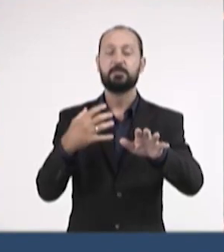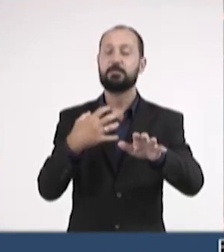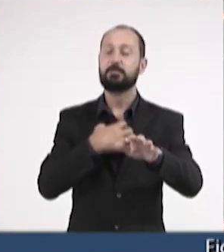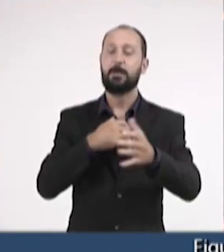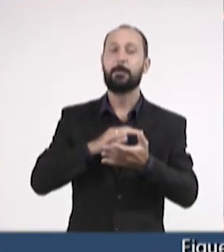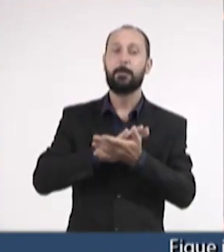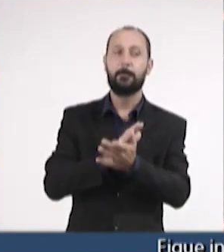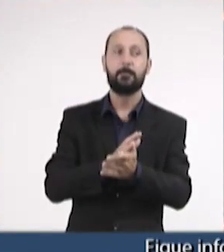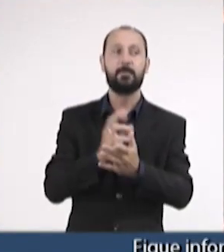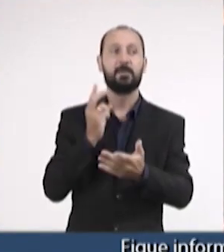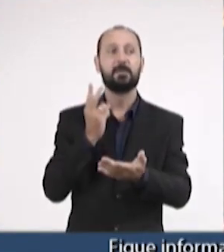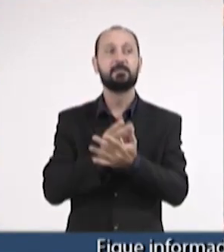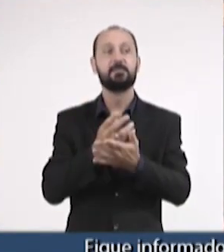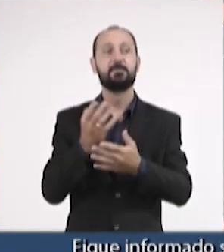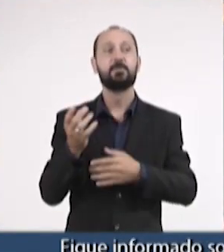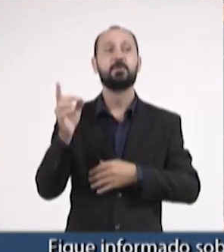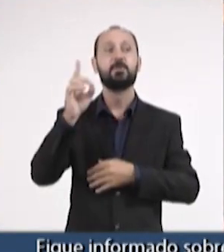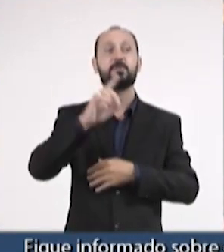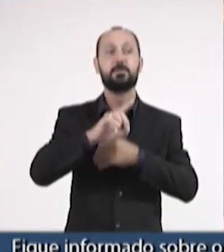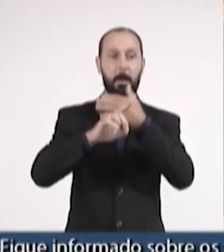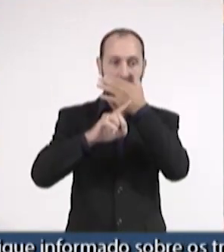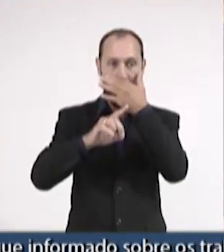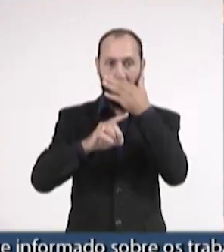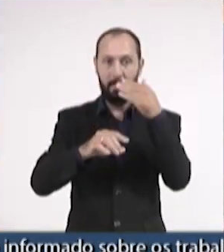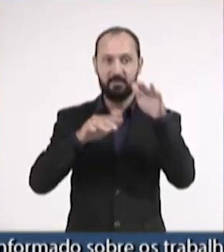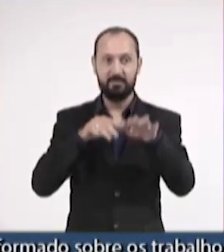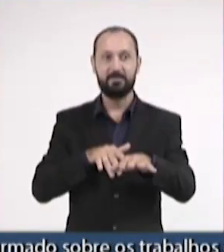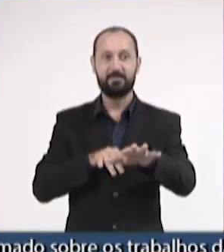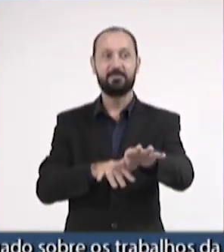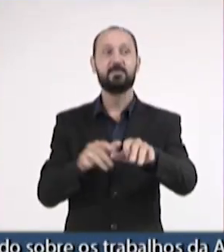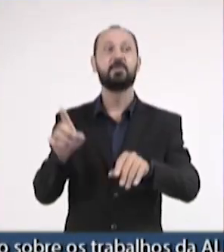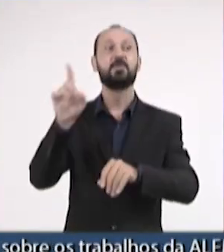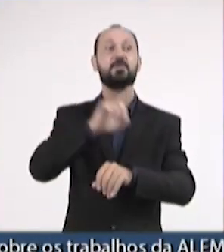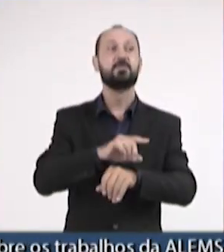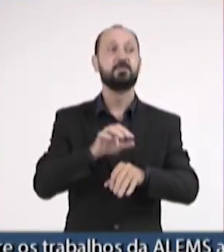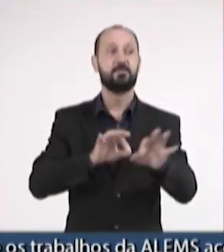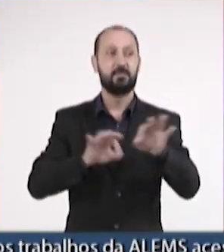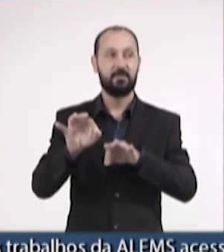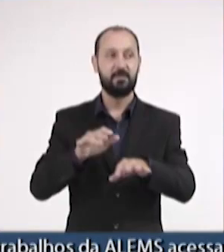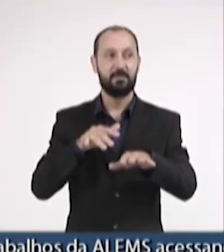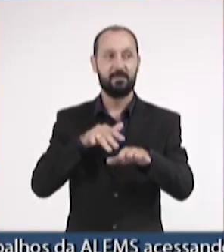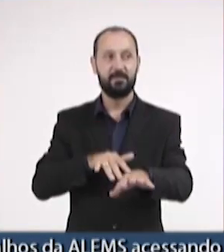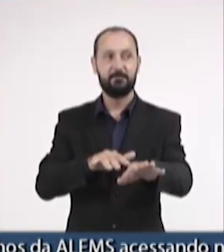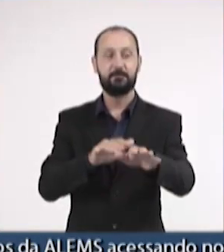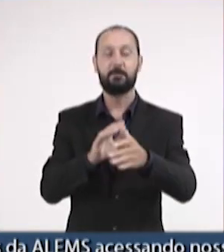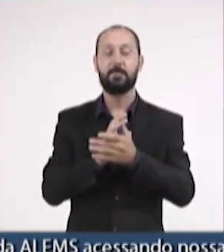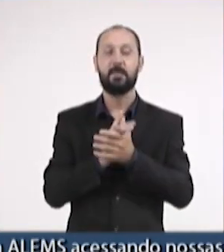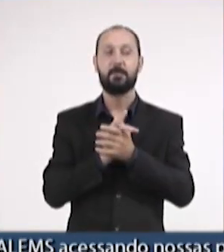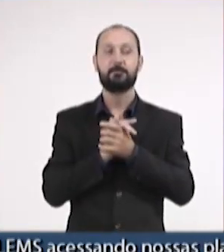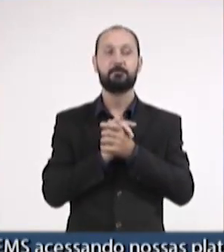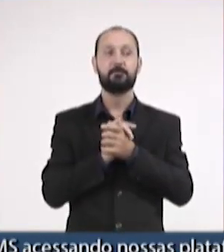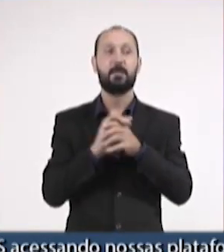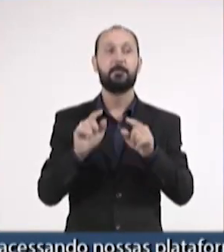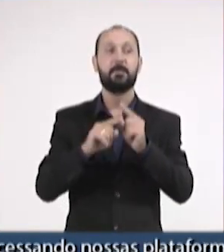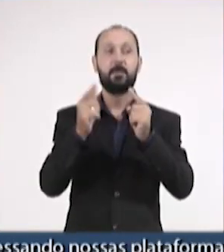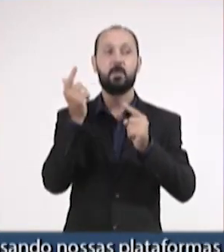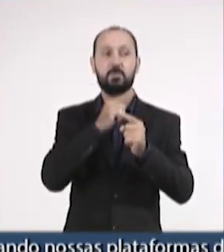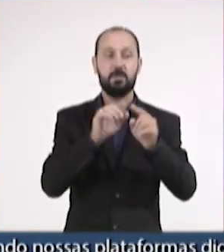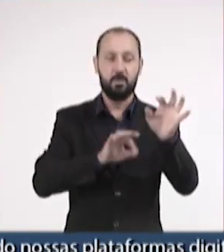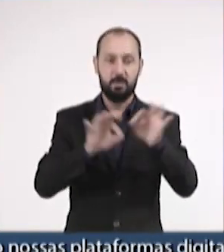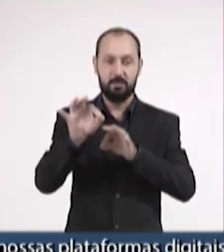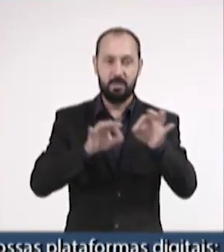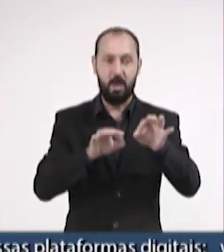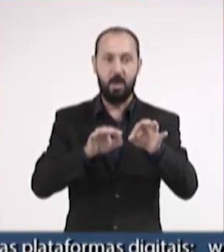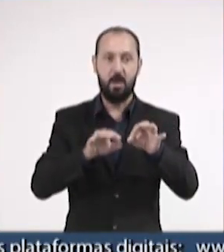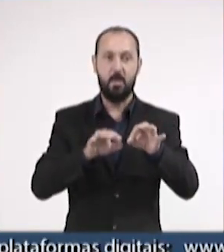porque as pessoas querem sempre saber que dia é a nossa marcha, né? Que dia vai sair a nossa marcha. Mas, para poder construir um